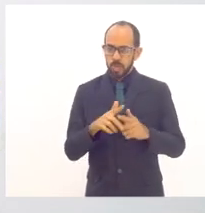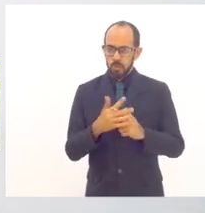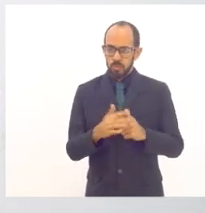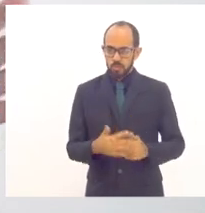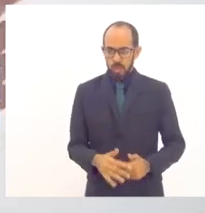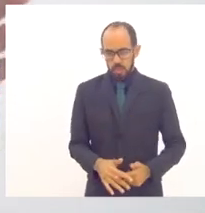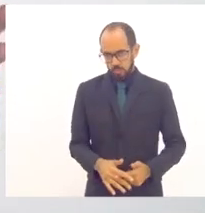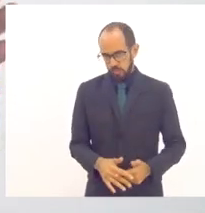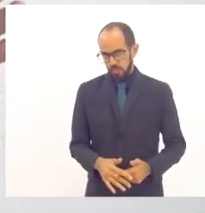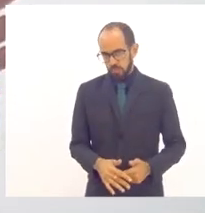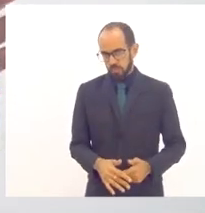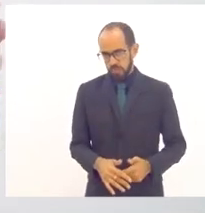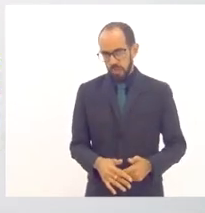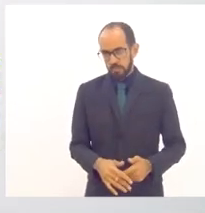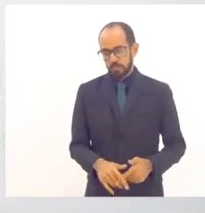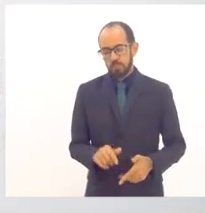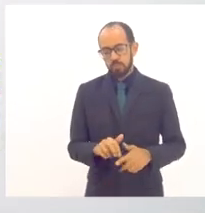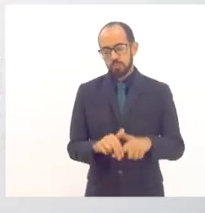são